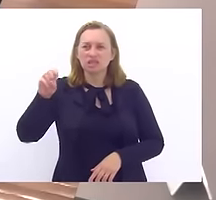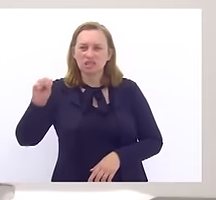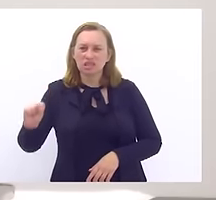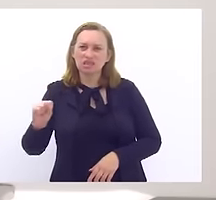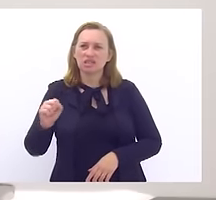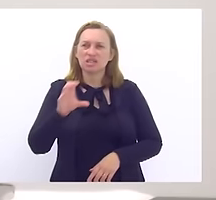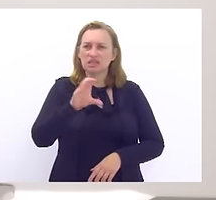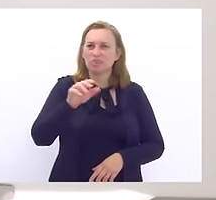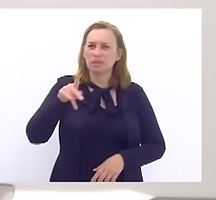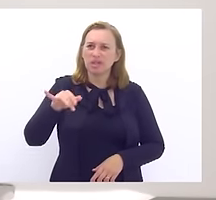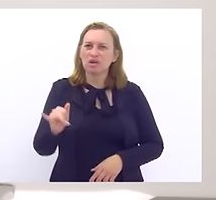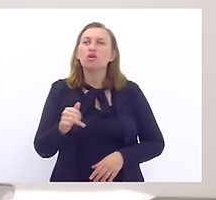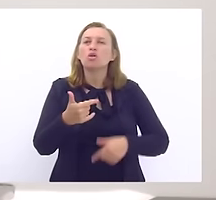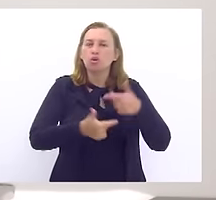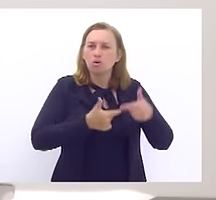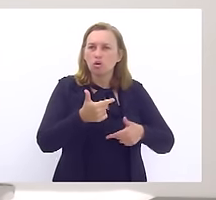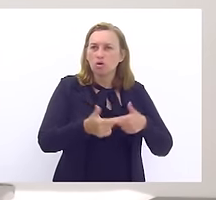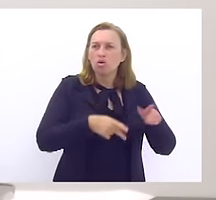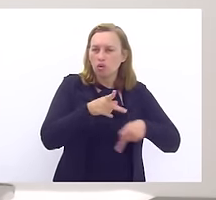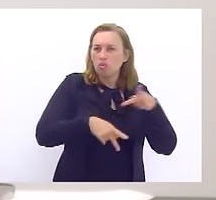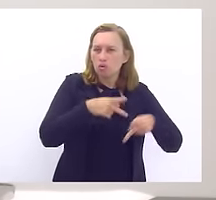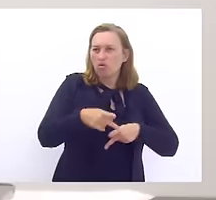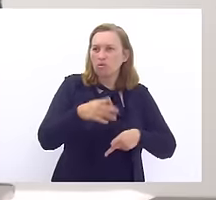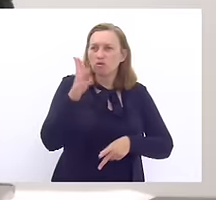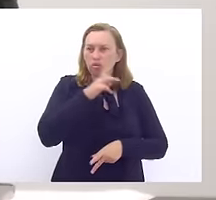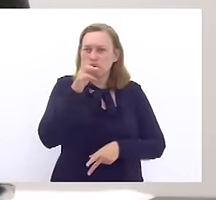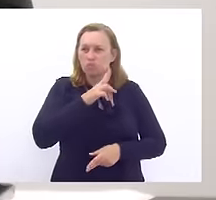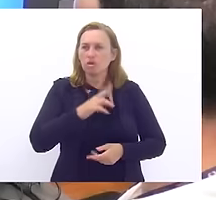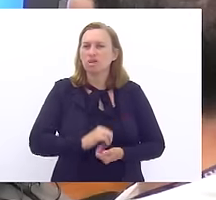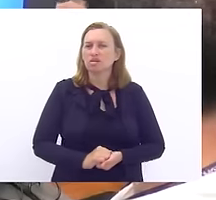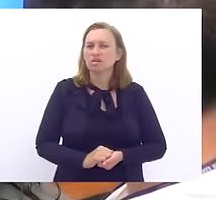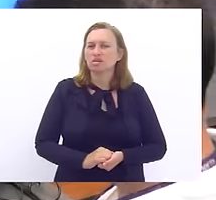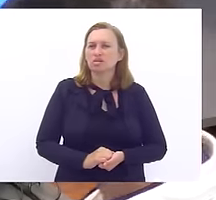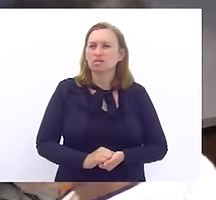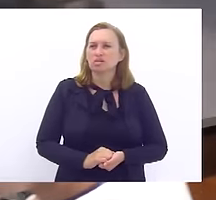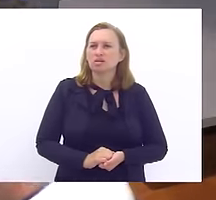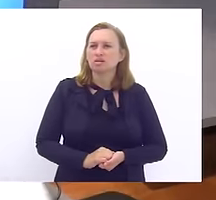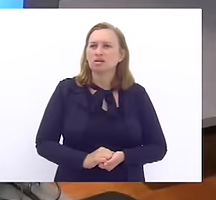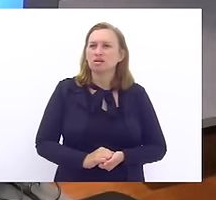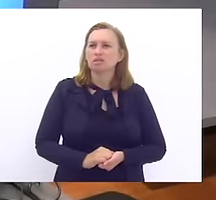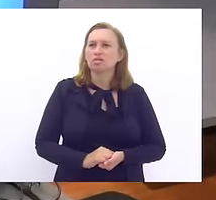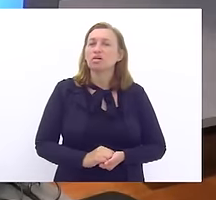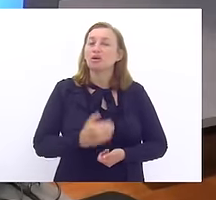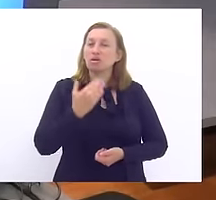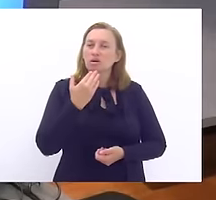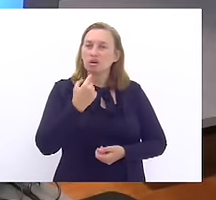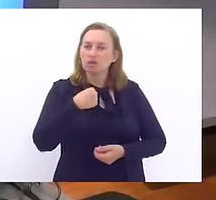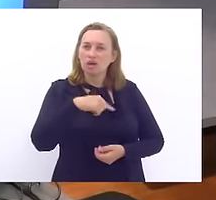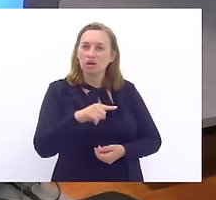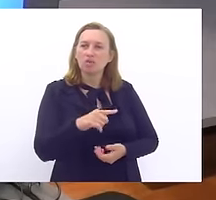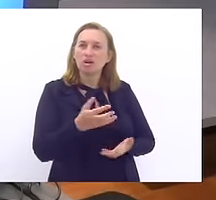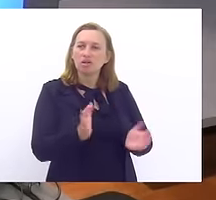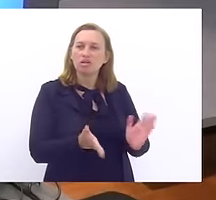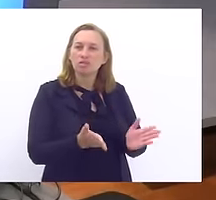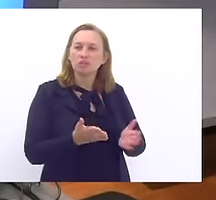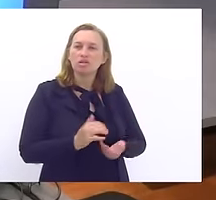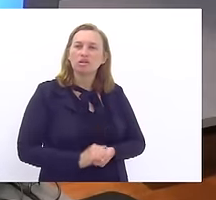a população não tem pressa bom saber Então vou me dirigir ao Detran